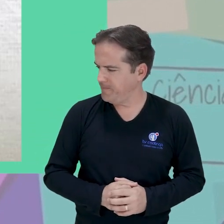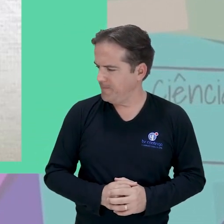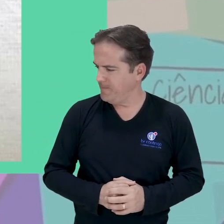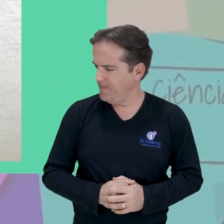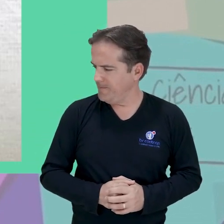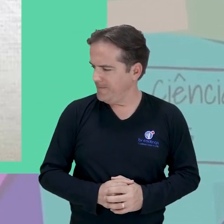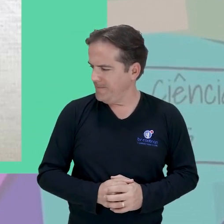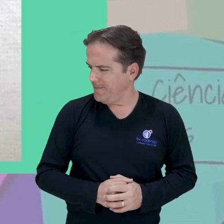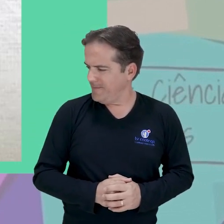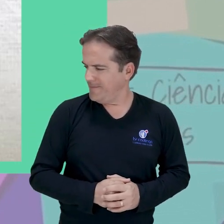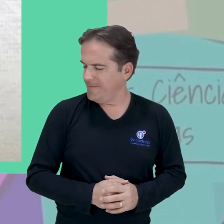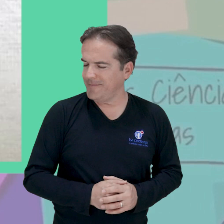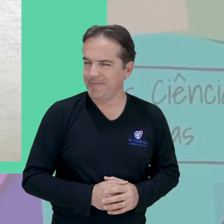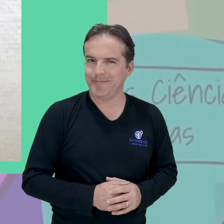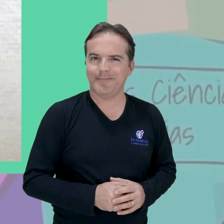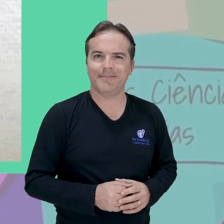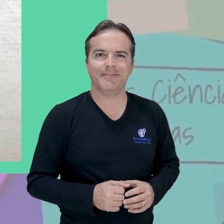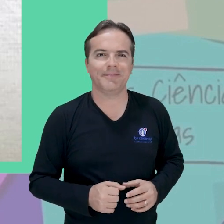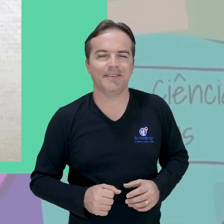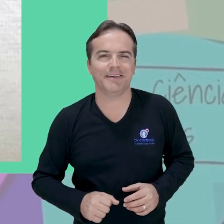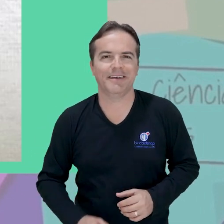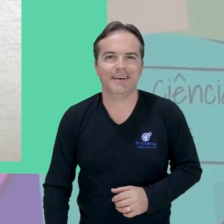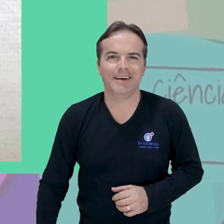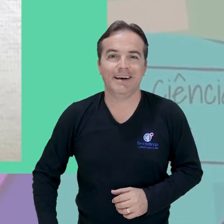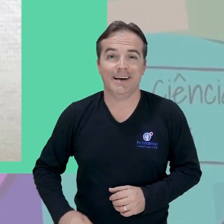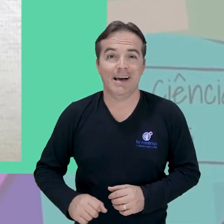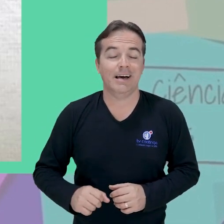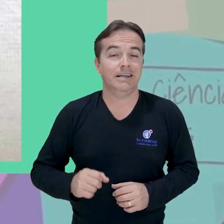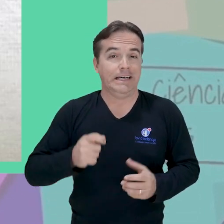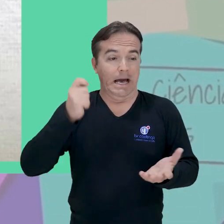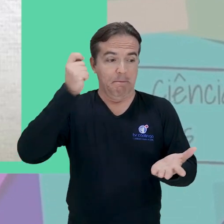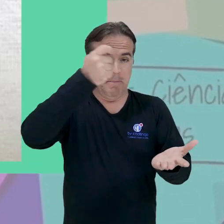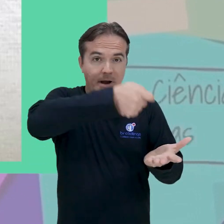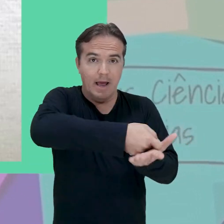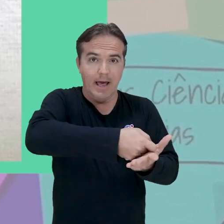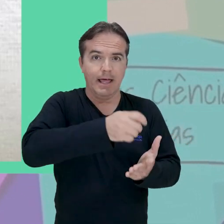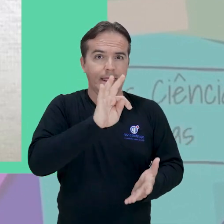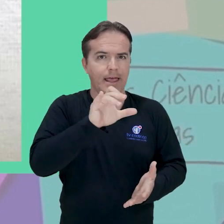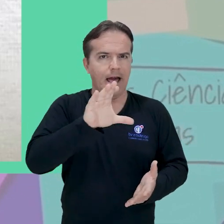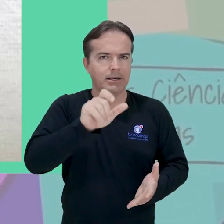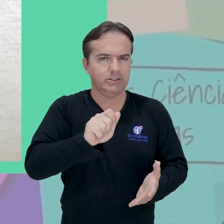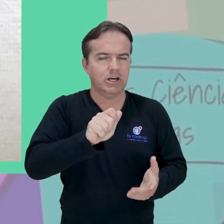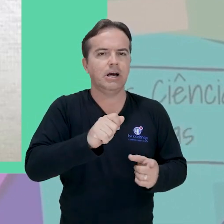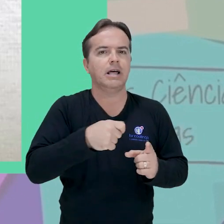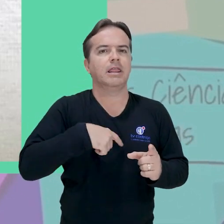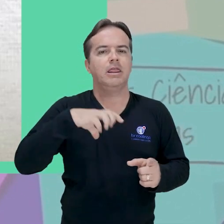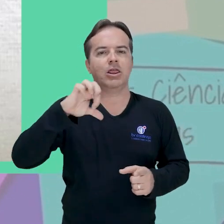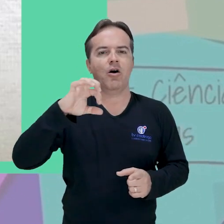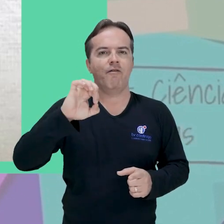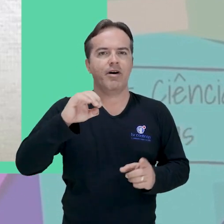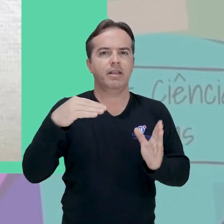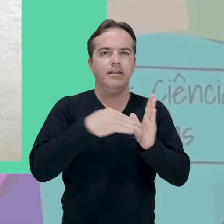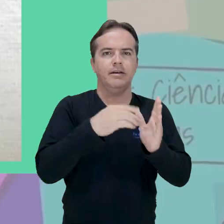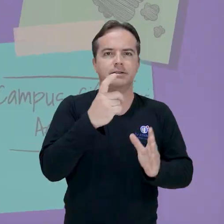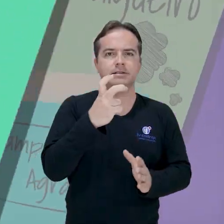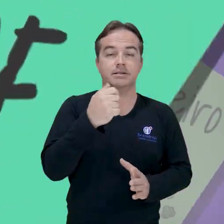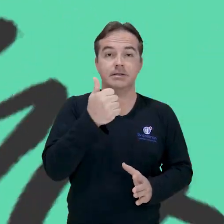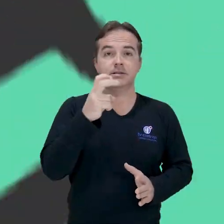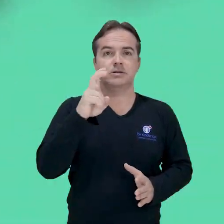psicologia do esporte univasf a taxa varia de 90 até R